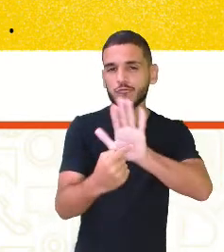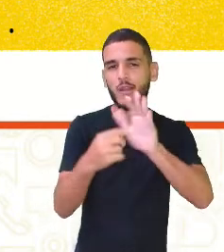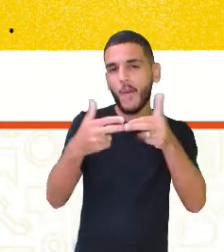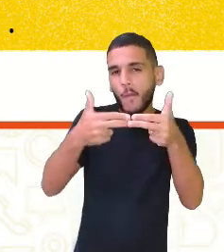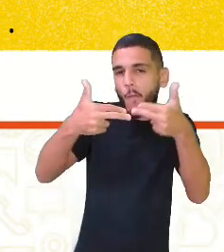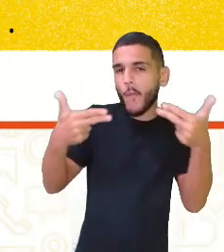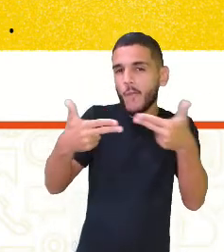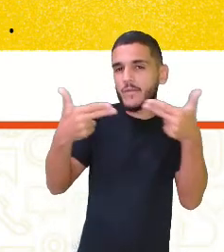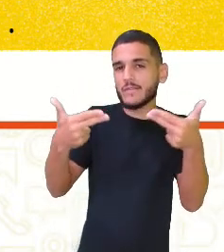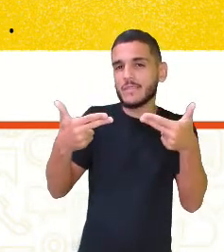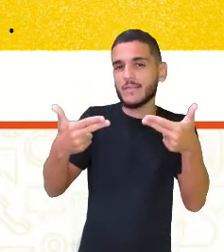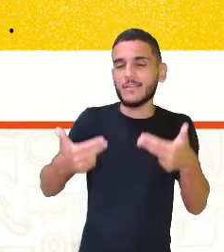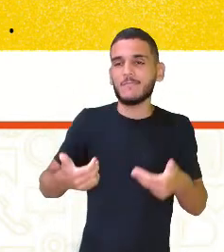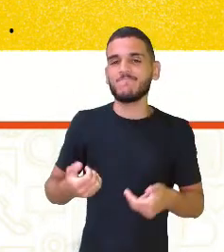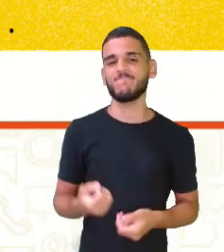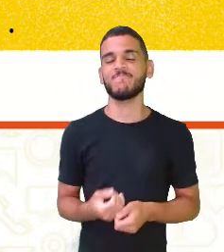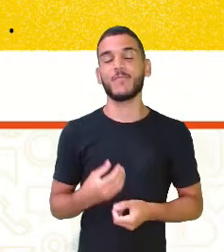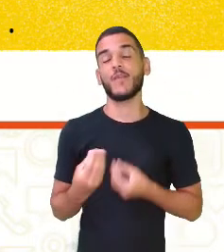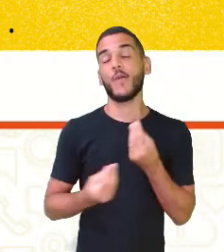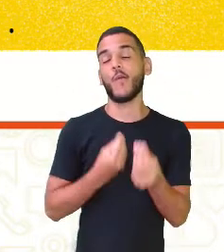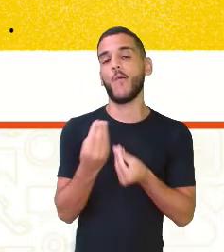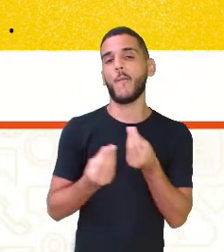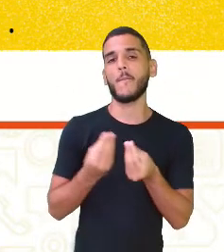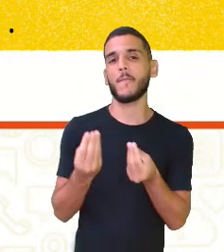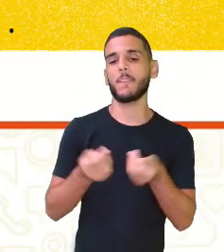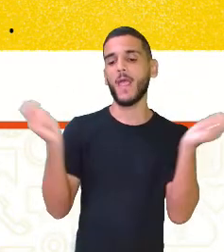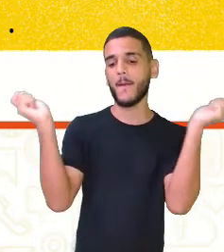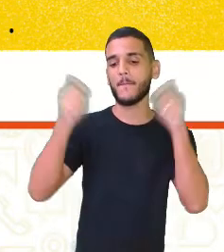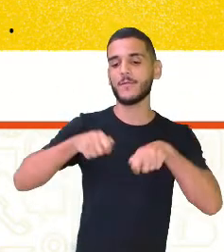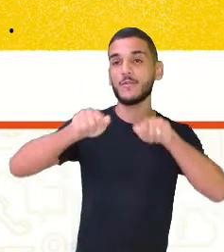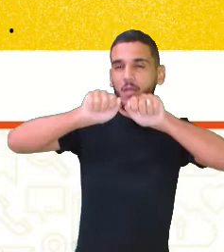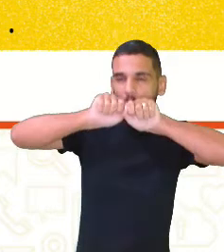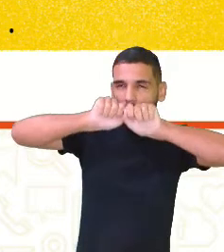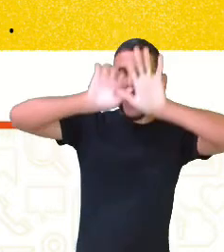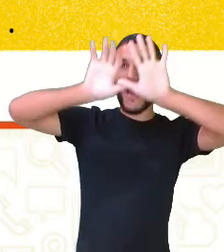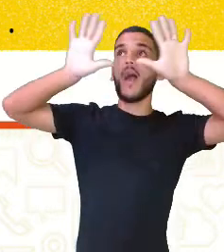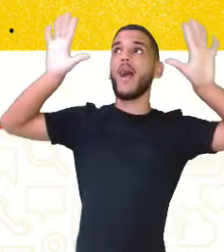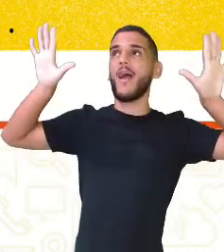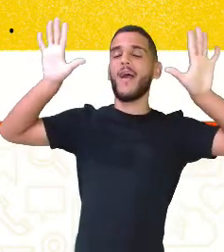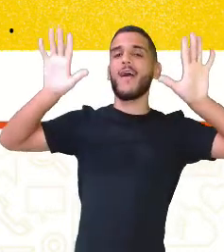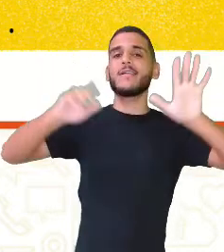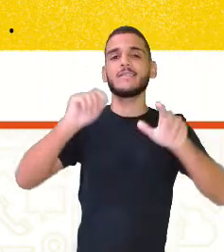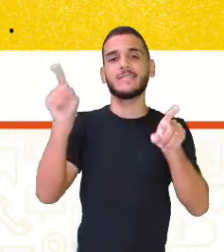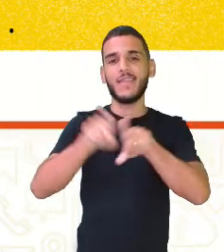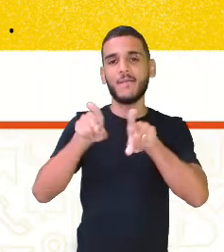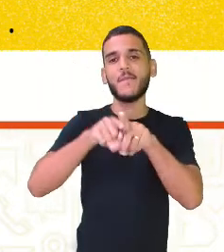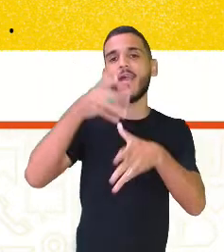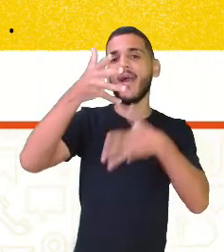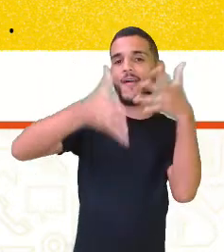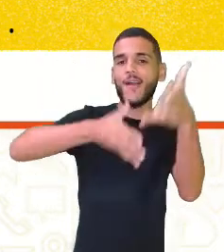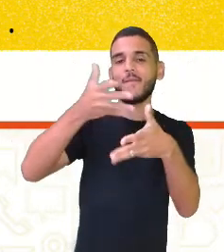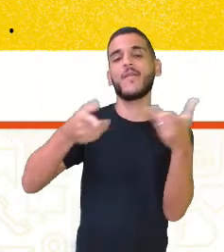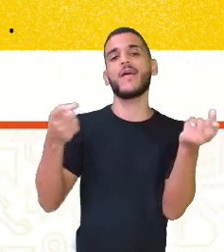estímulos visuais, mais a gente está dando possibilidades de ampliação do vocabulário, né?